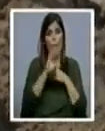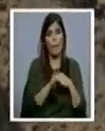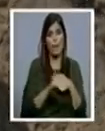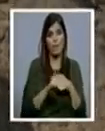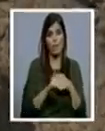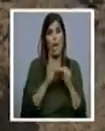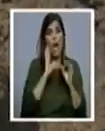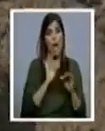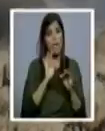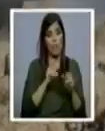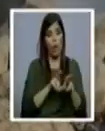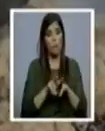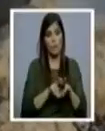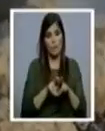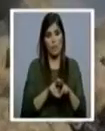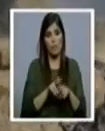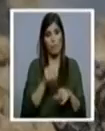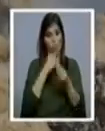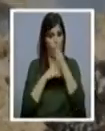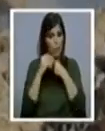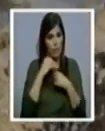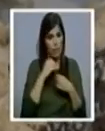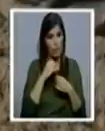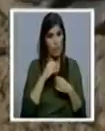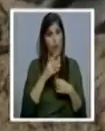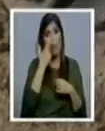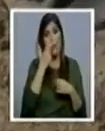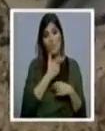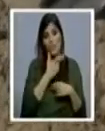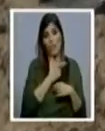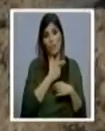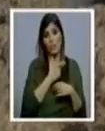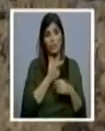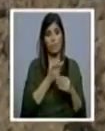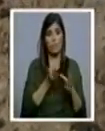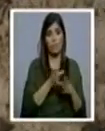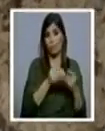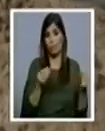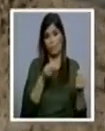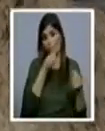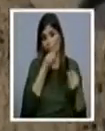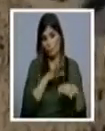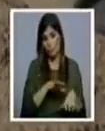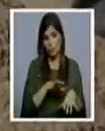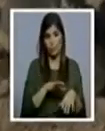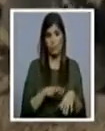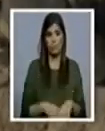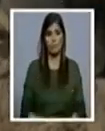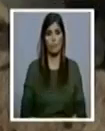mais. Entram assim em competição aguerrida por alimento e os mais frágeis acabam por ser